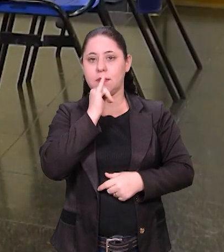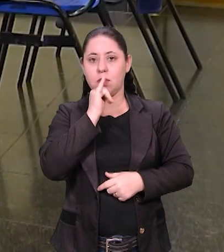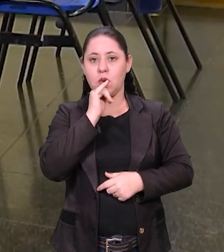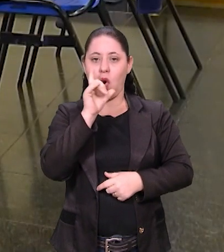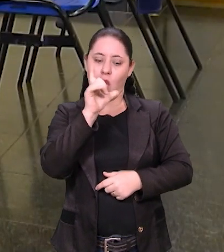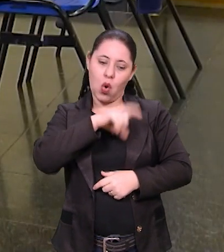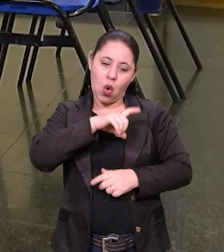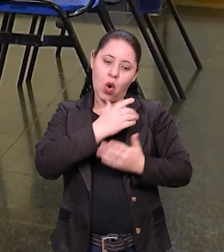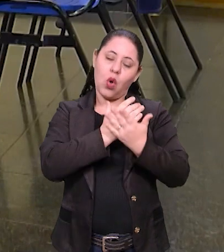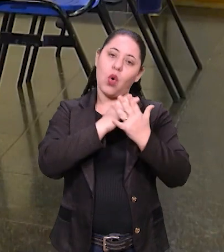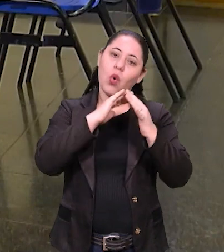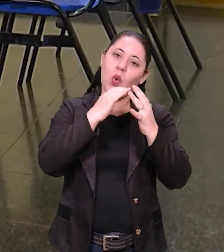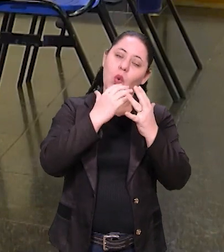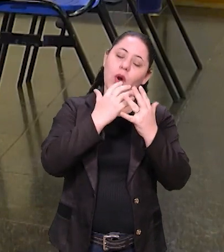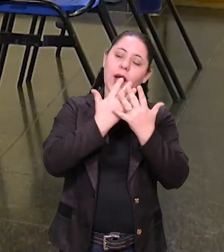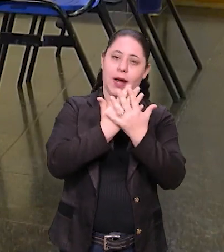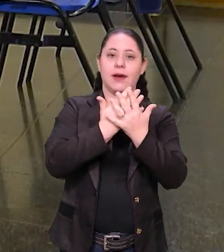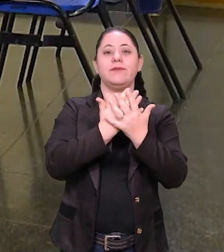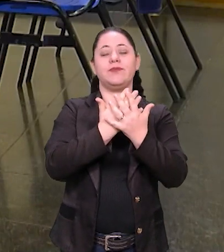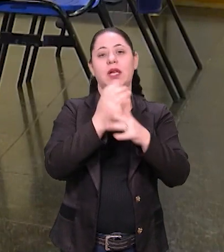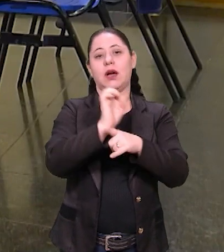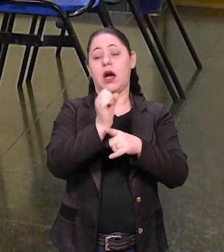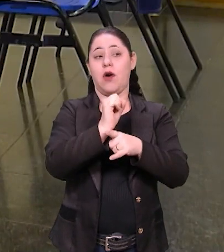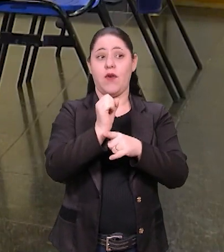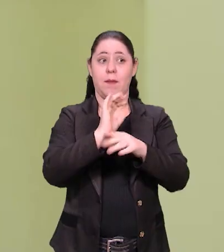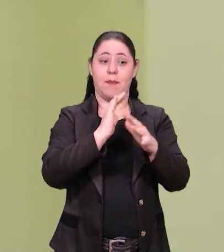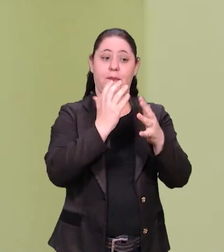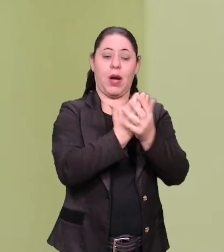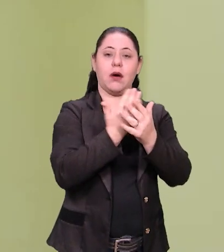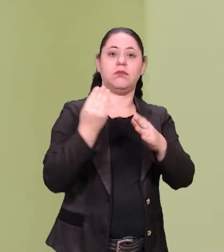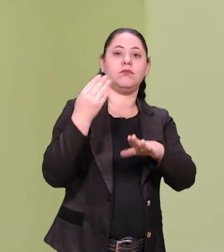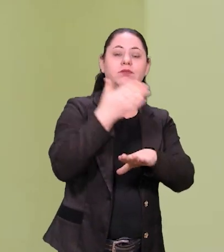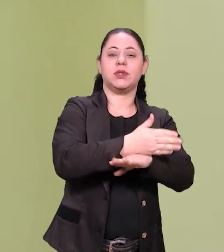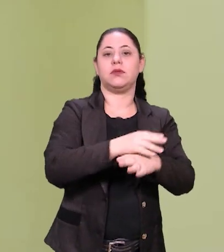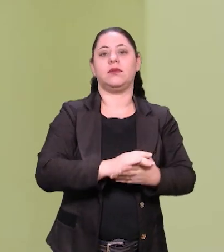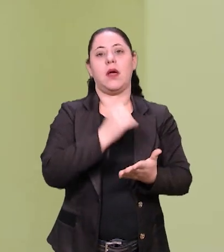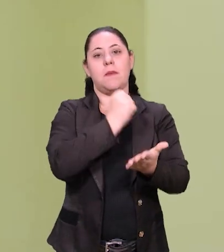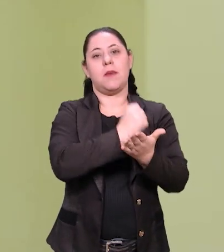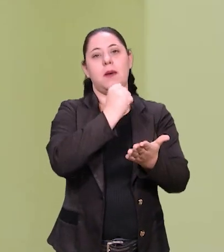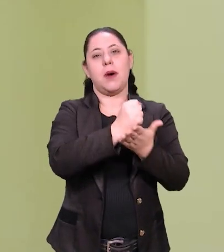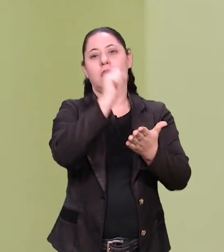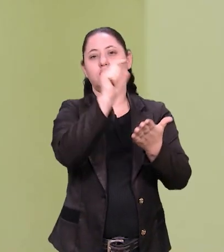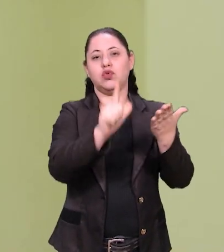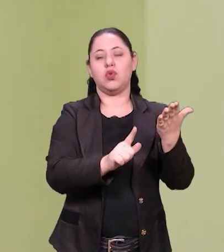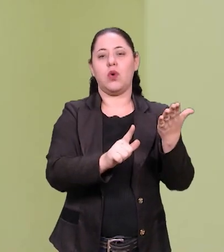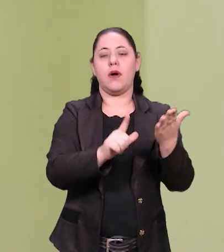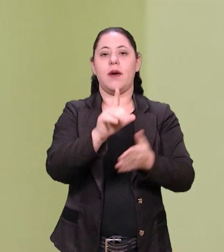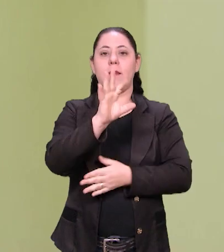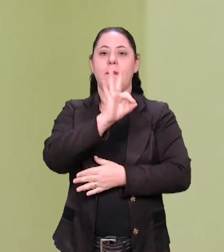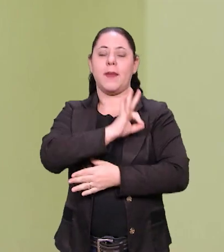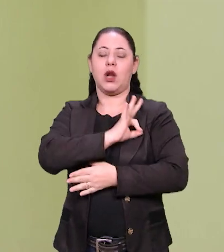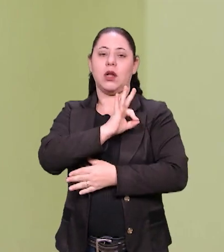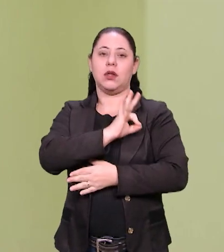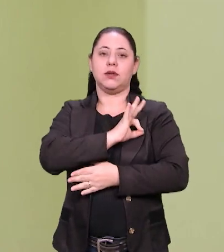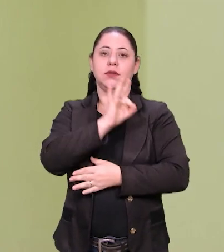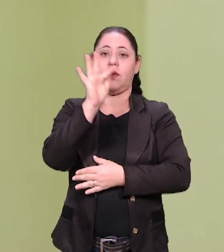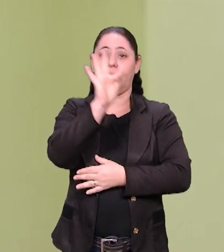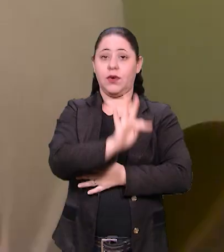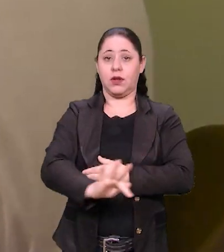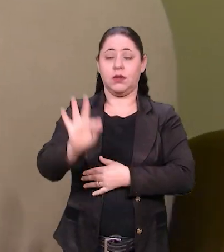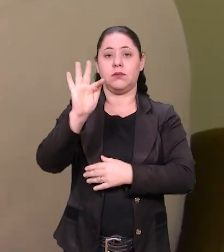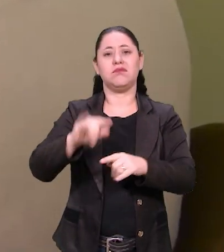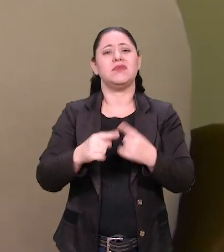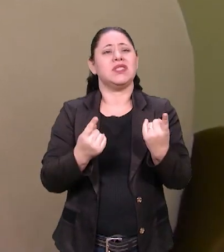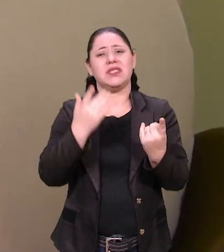de habilitação, se for um documento de carro, ele vai para o Detran. Se for um passaporte, ele vai para a Polícia Federal e assim